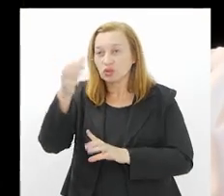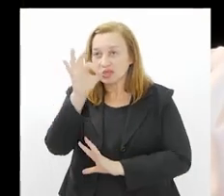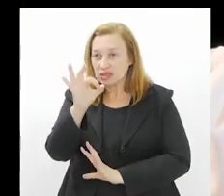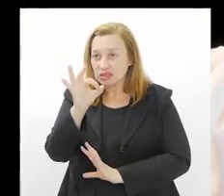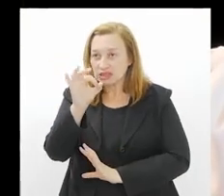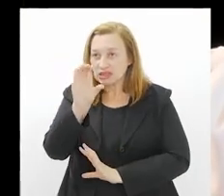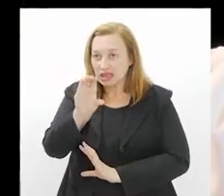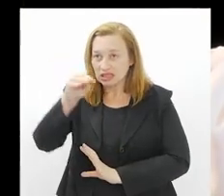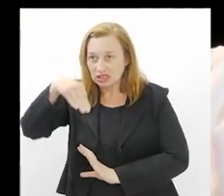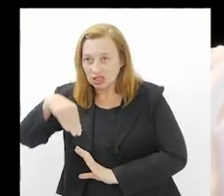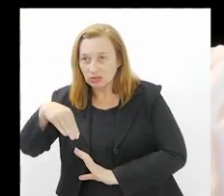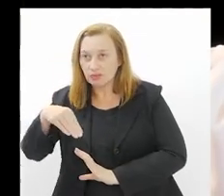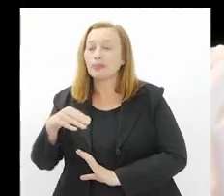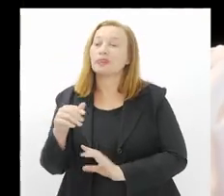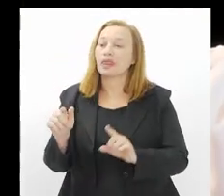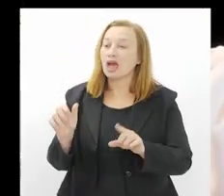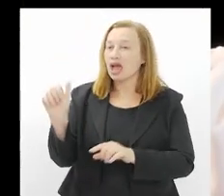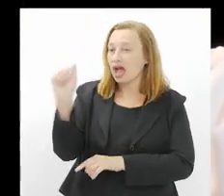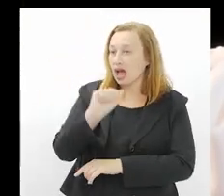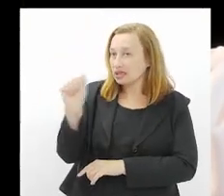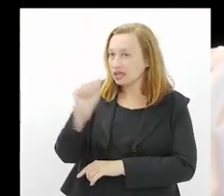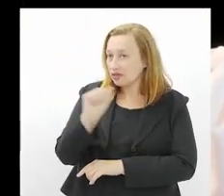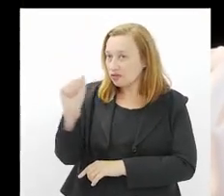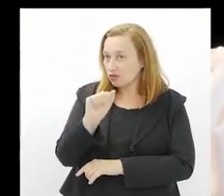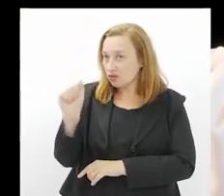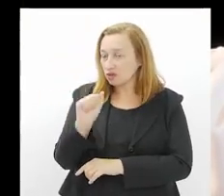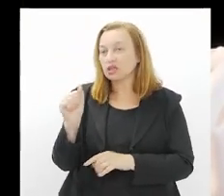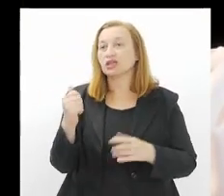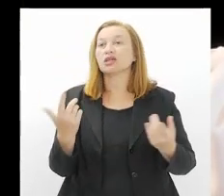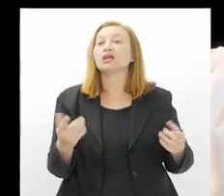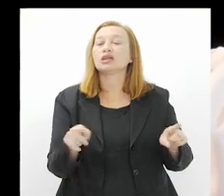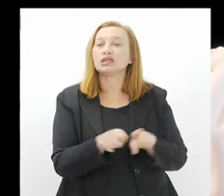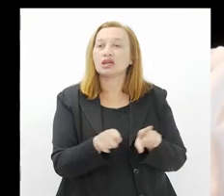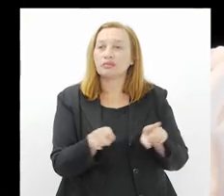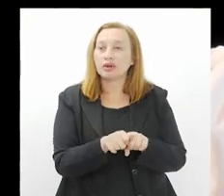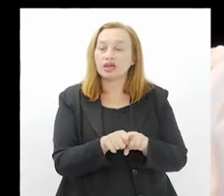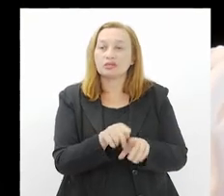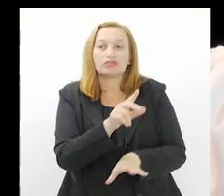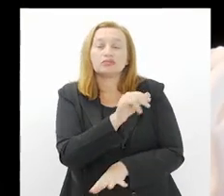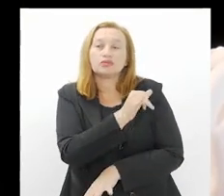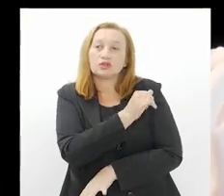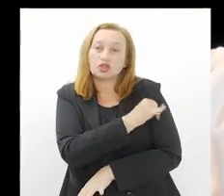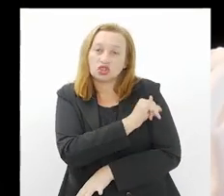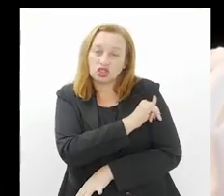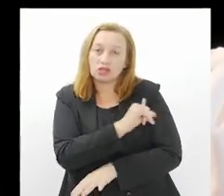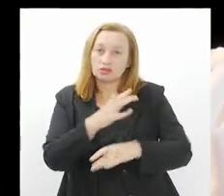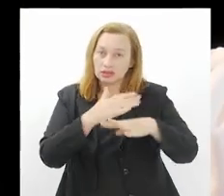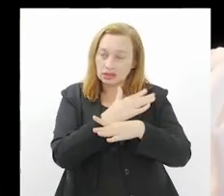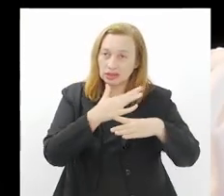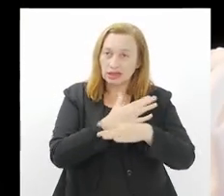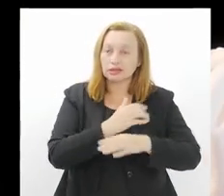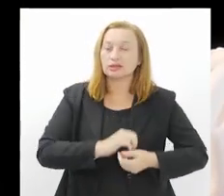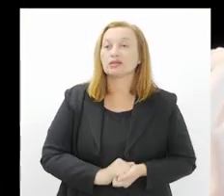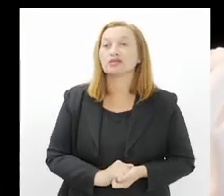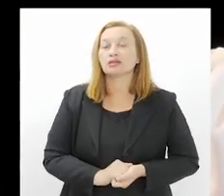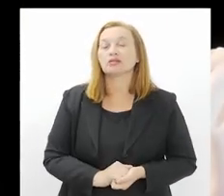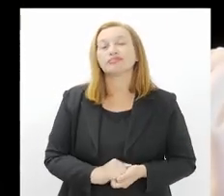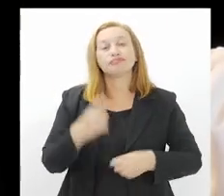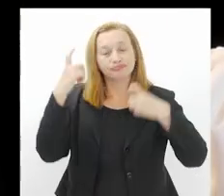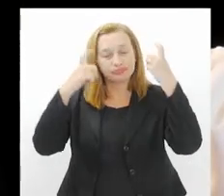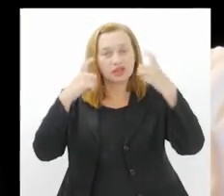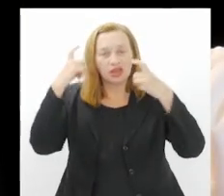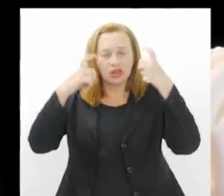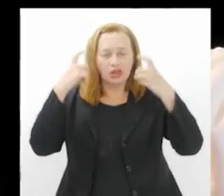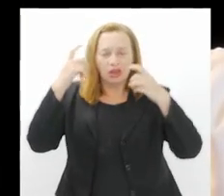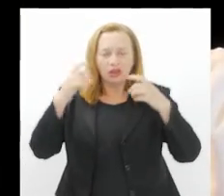Tanto em Atafona e também na costa do Rio de Janeiro, né? Da cidade do Rio de Janeiro. Né? Então isso é